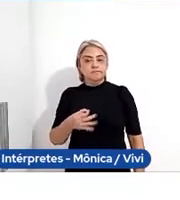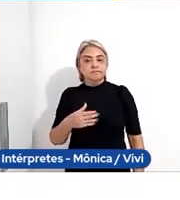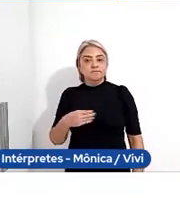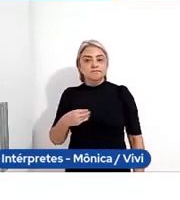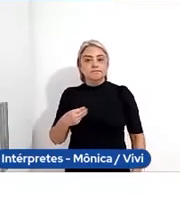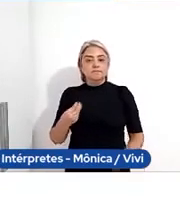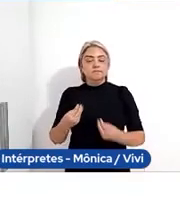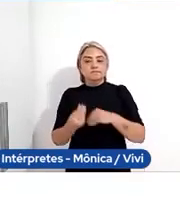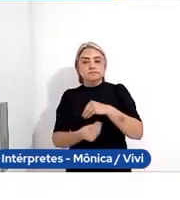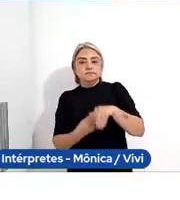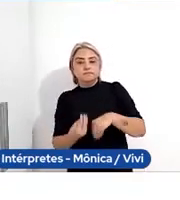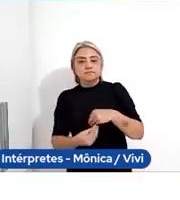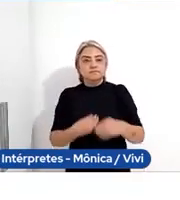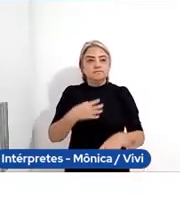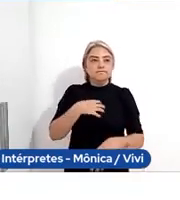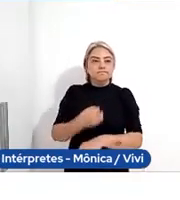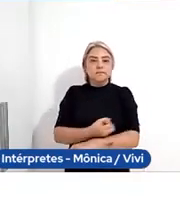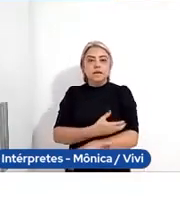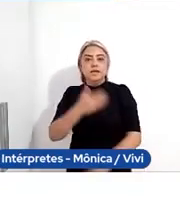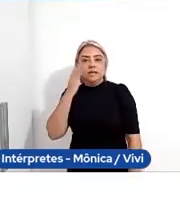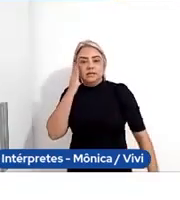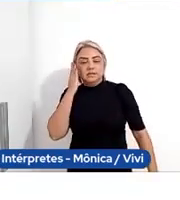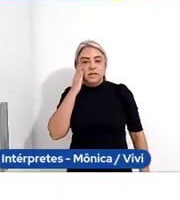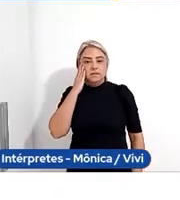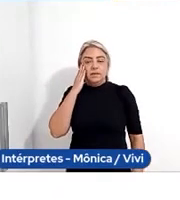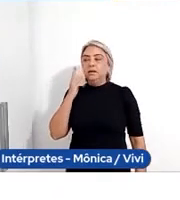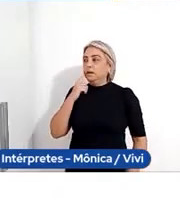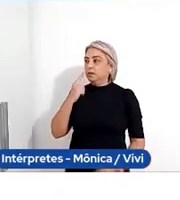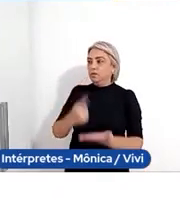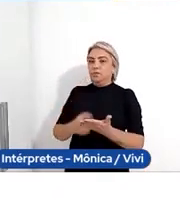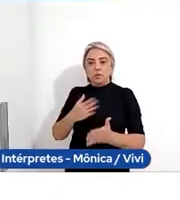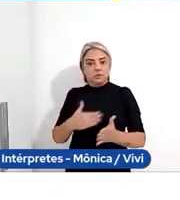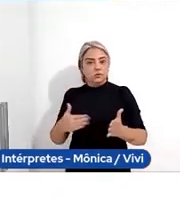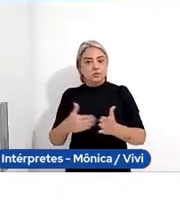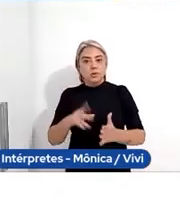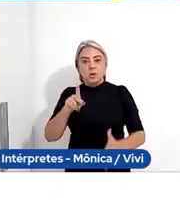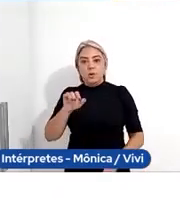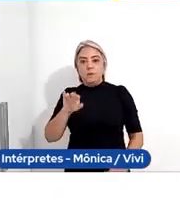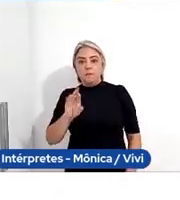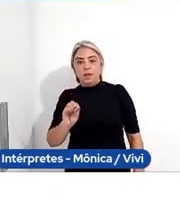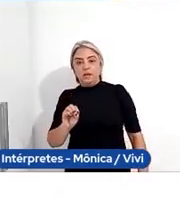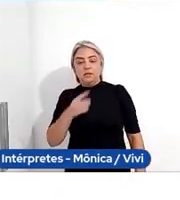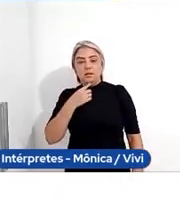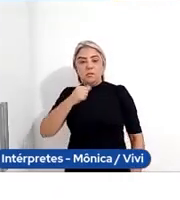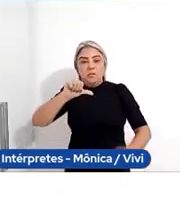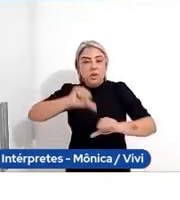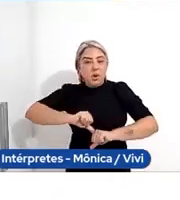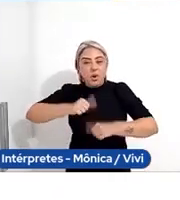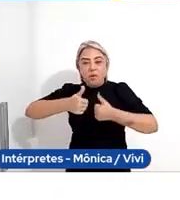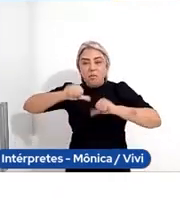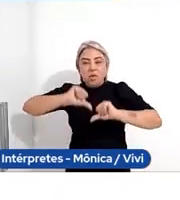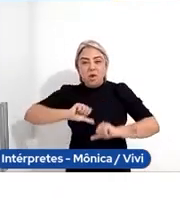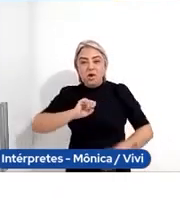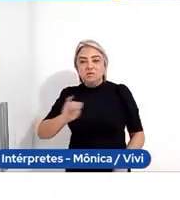um misto, né, de emoções falar disso, de saber, eu concordo integralmente com o Pedro, seria muito pior se não